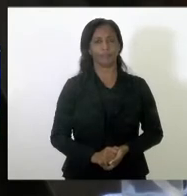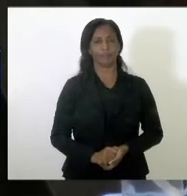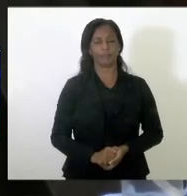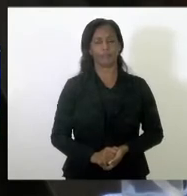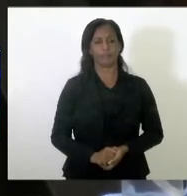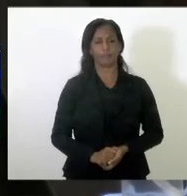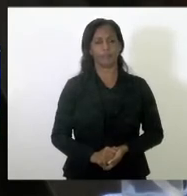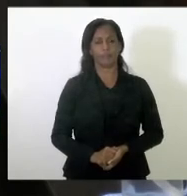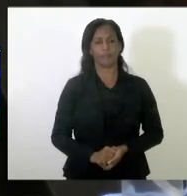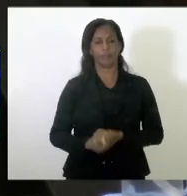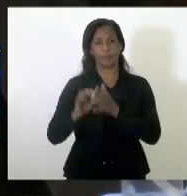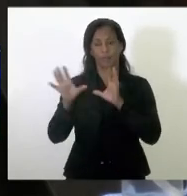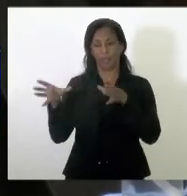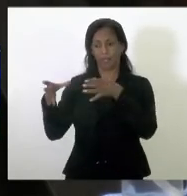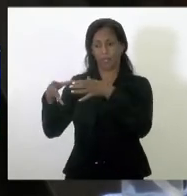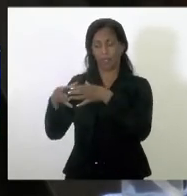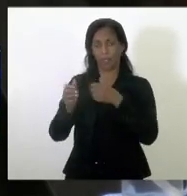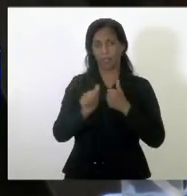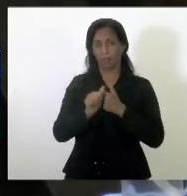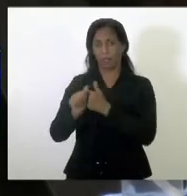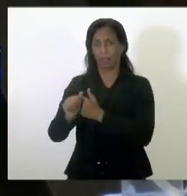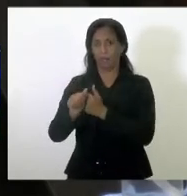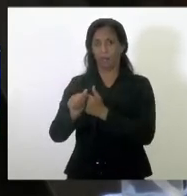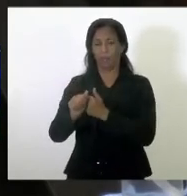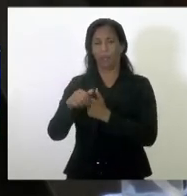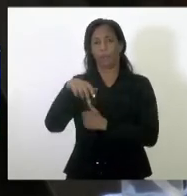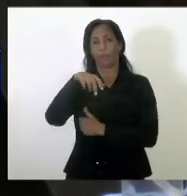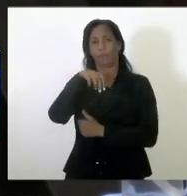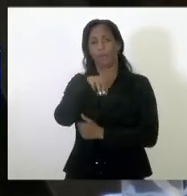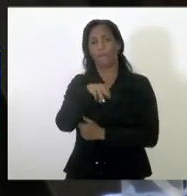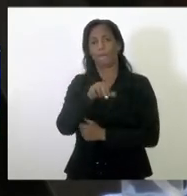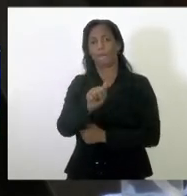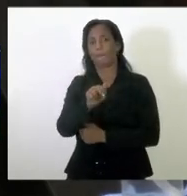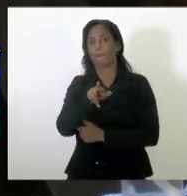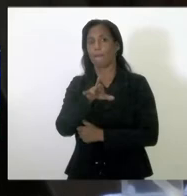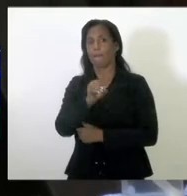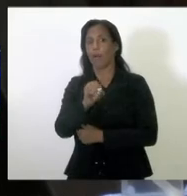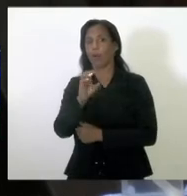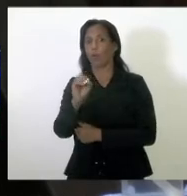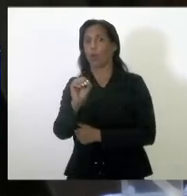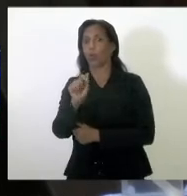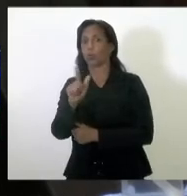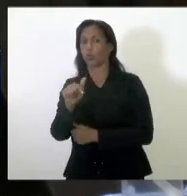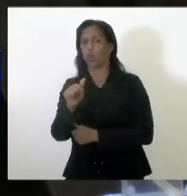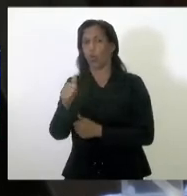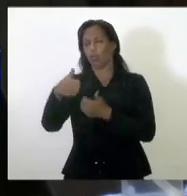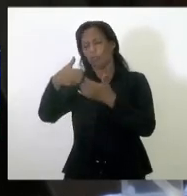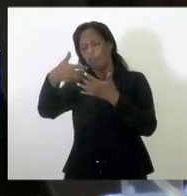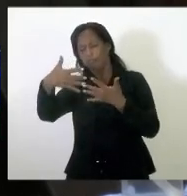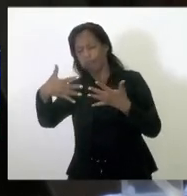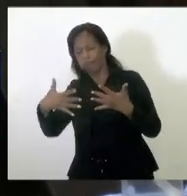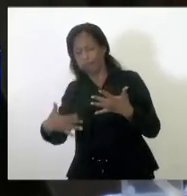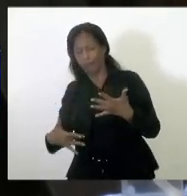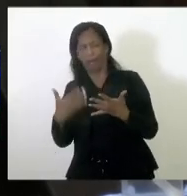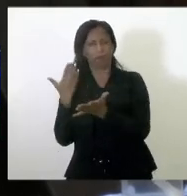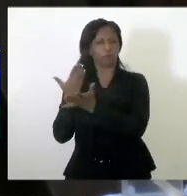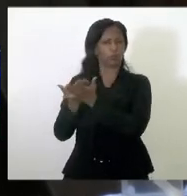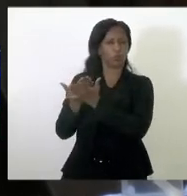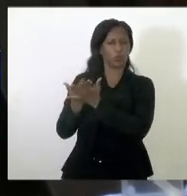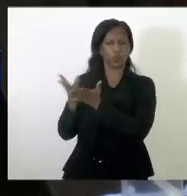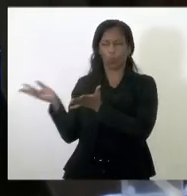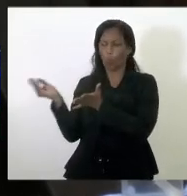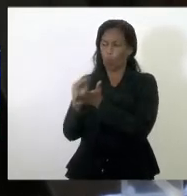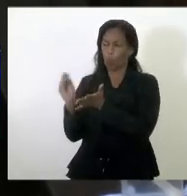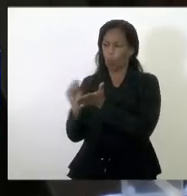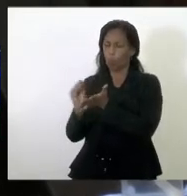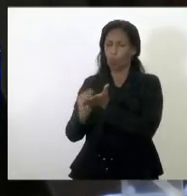a equipe conduzida pelo professor Mauro Osório, com muitos elementos, com muitos dados, com muitos estudos. Todos nós